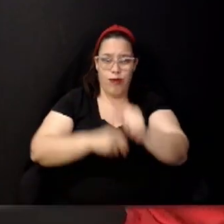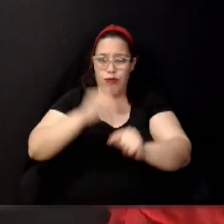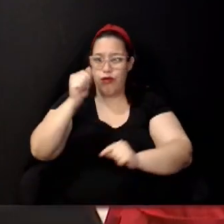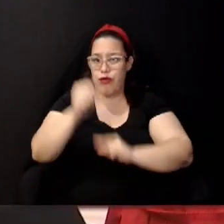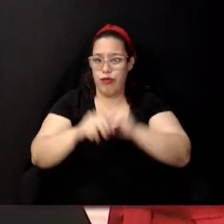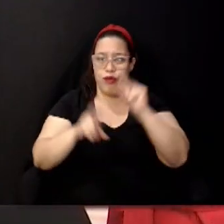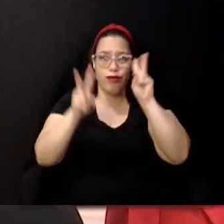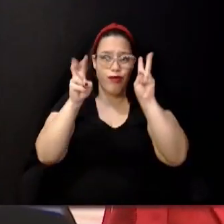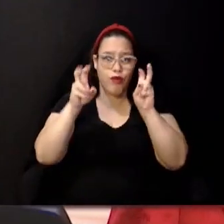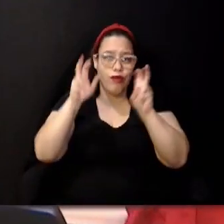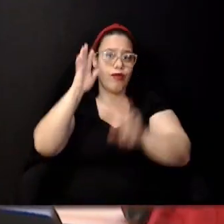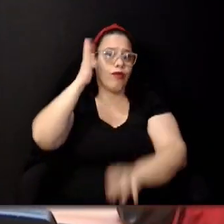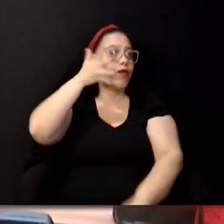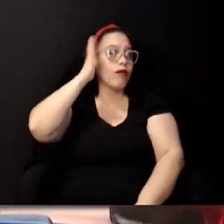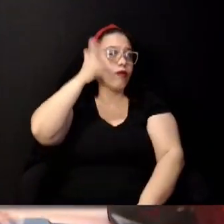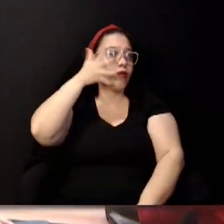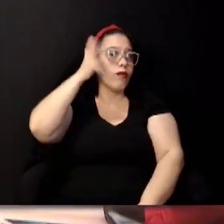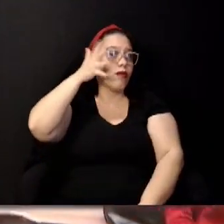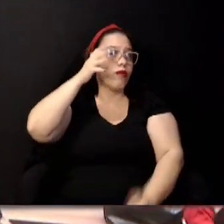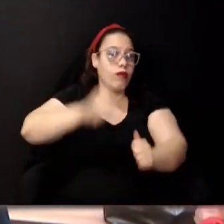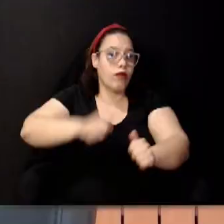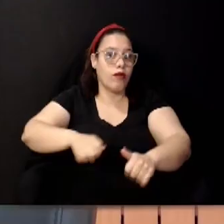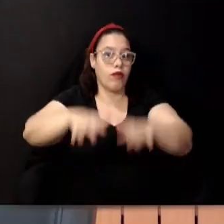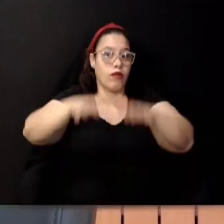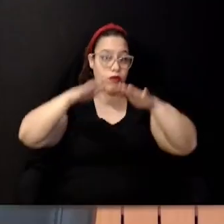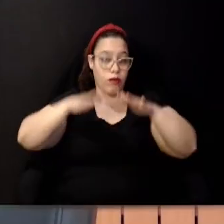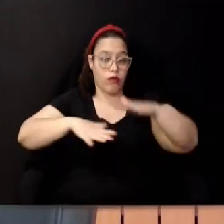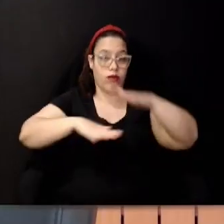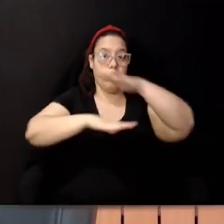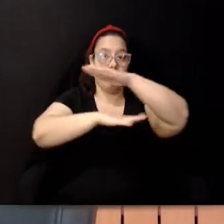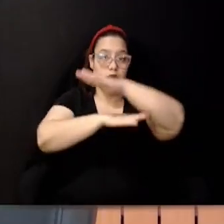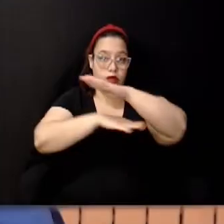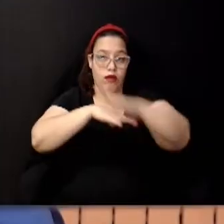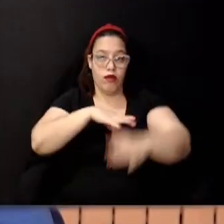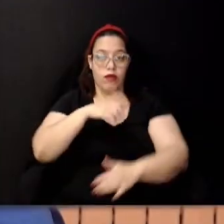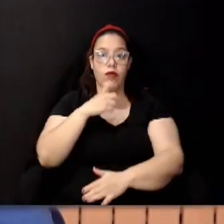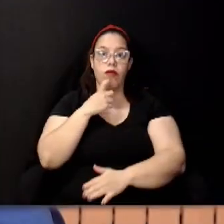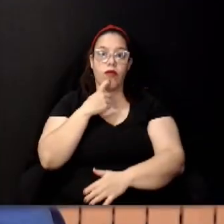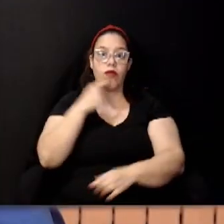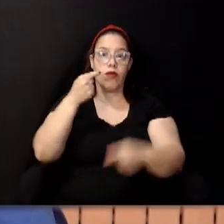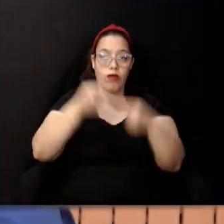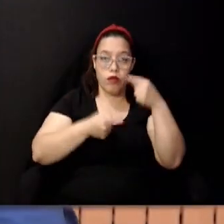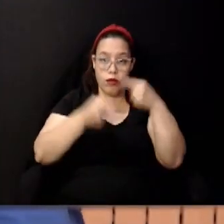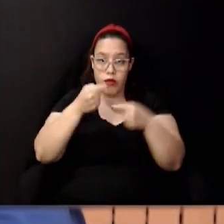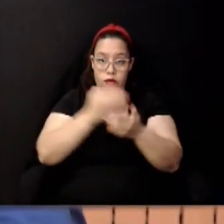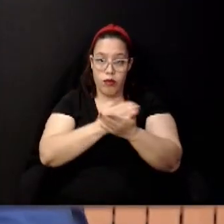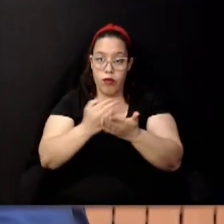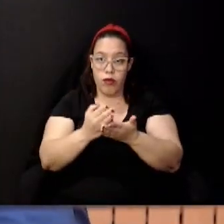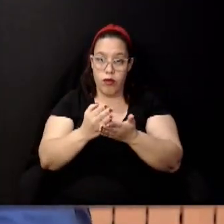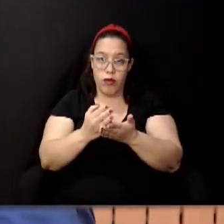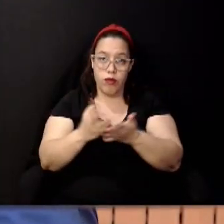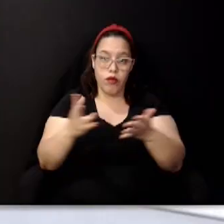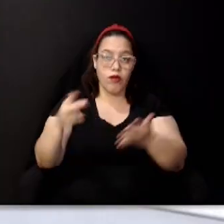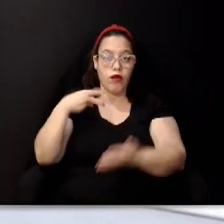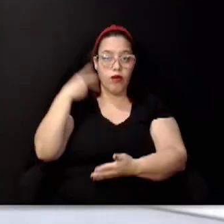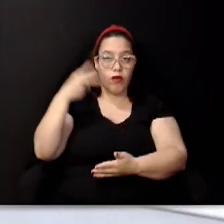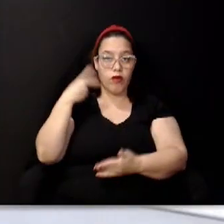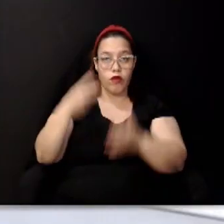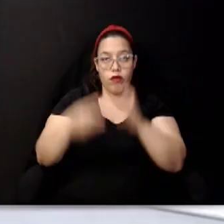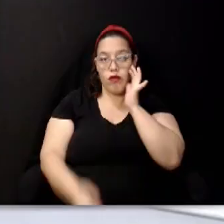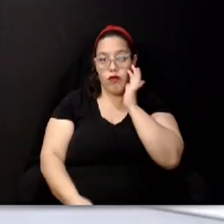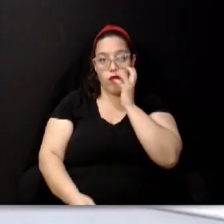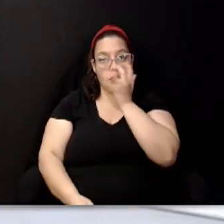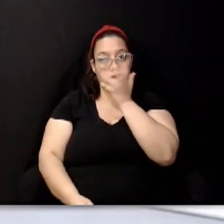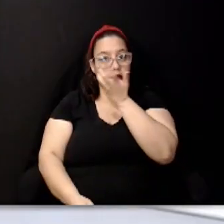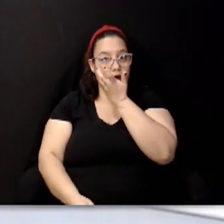palestra realizada no plenário da Câmara Municipal. O debate partiu da iniciativa do vereador Herbert Ganem. Nós temos que